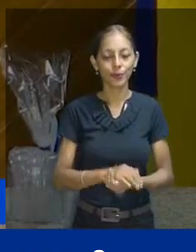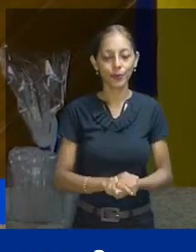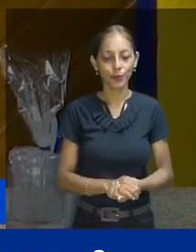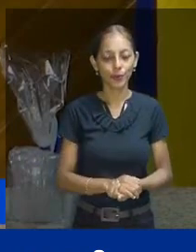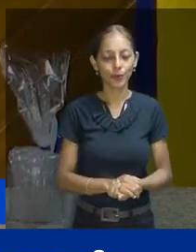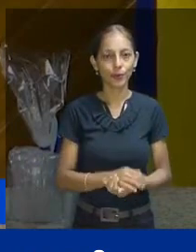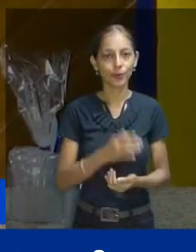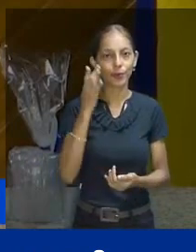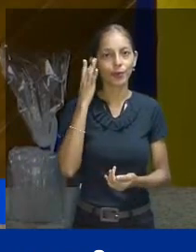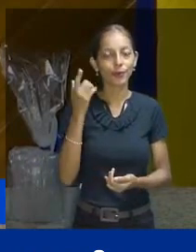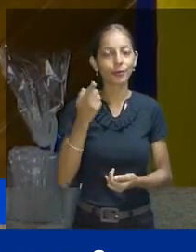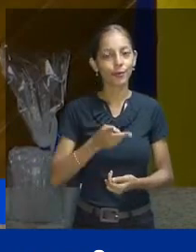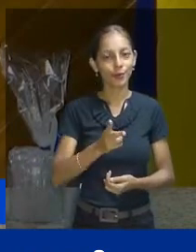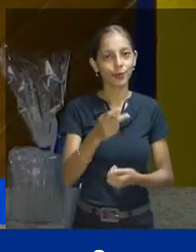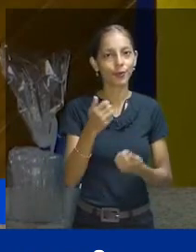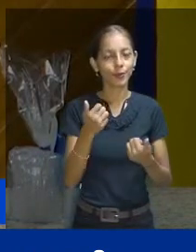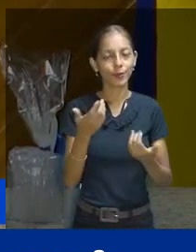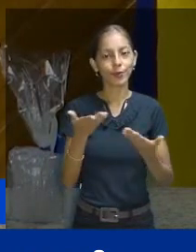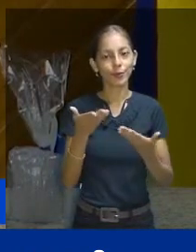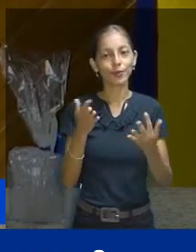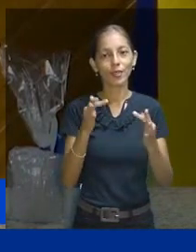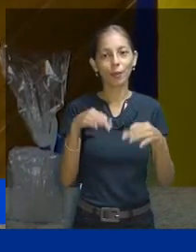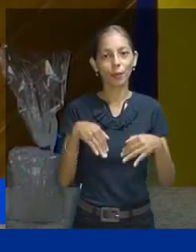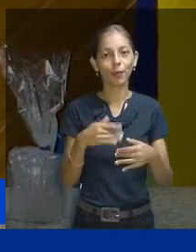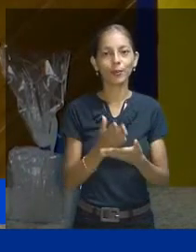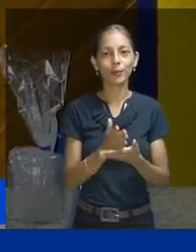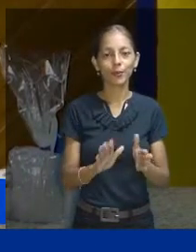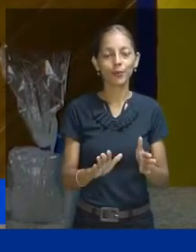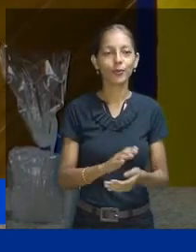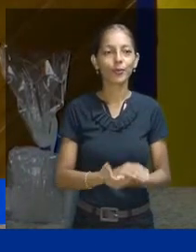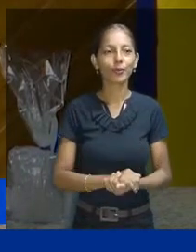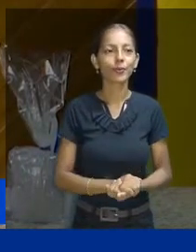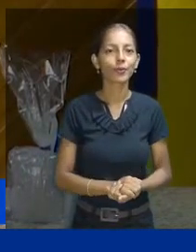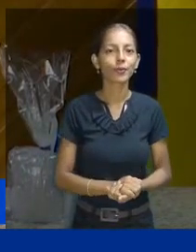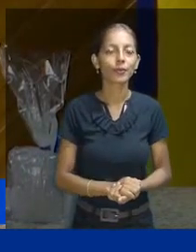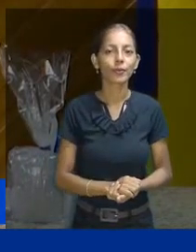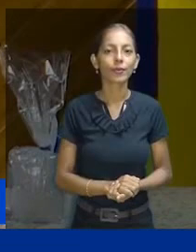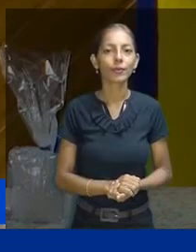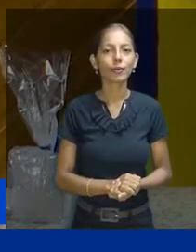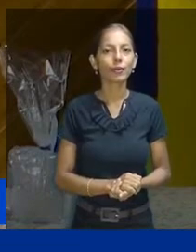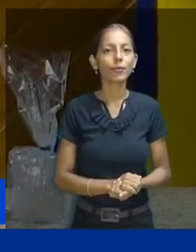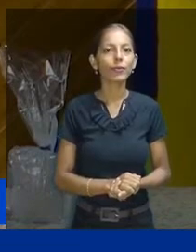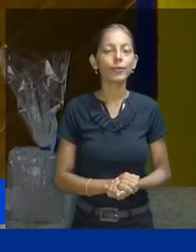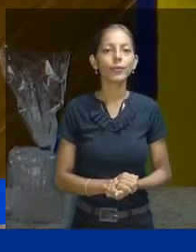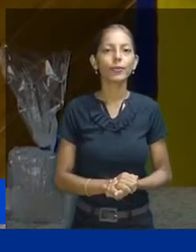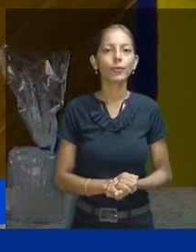Lembro a todos, amanhã temos sessão. Declaro encerrada. Tenham todos um bom resto de dia e até amanhã, se Deus quiser.